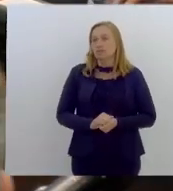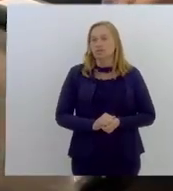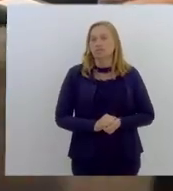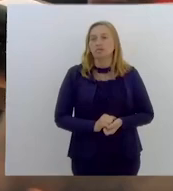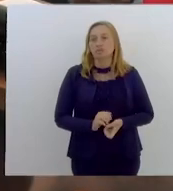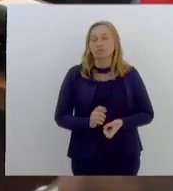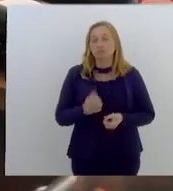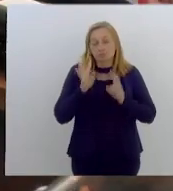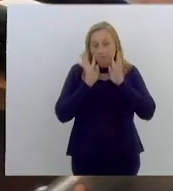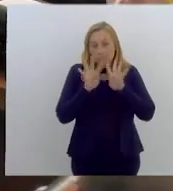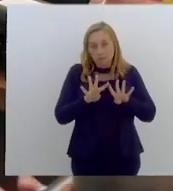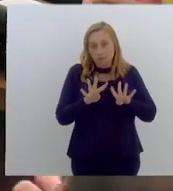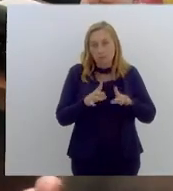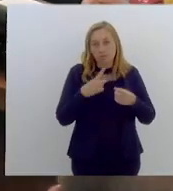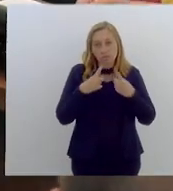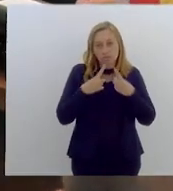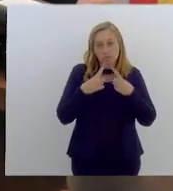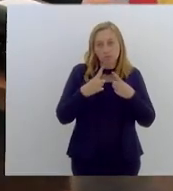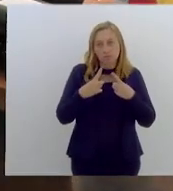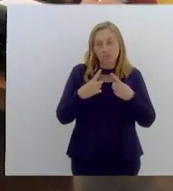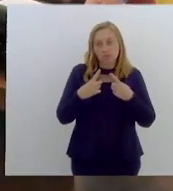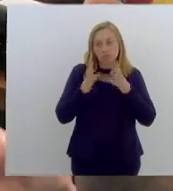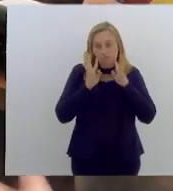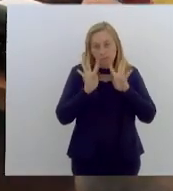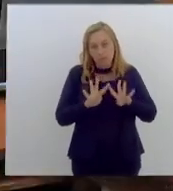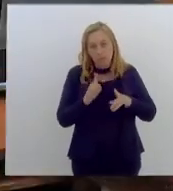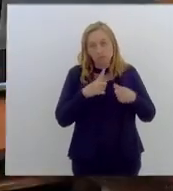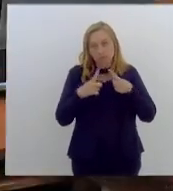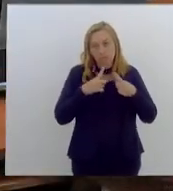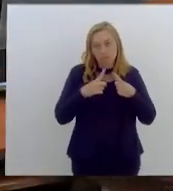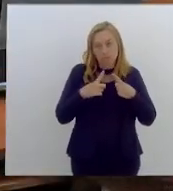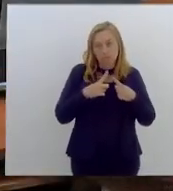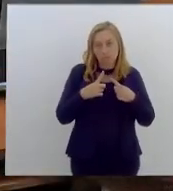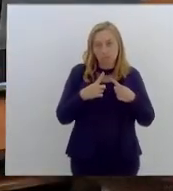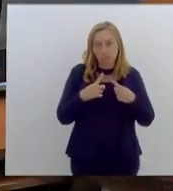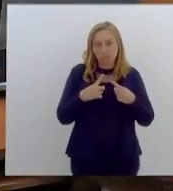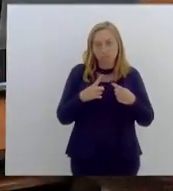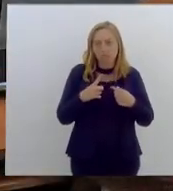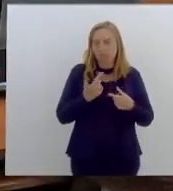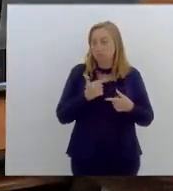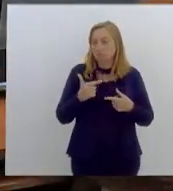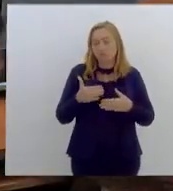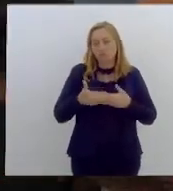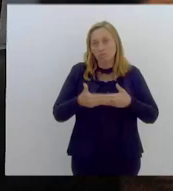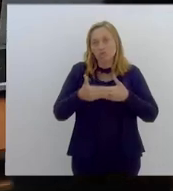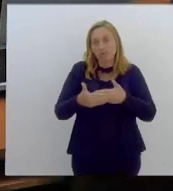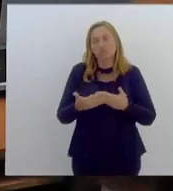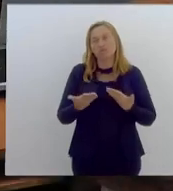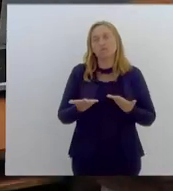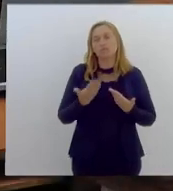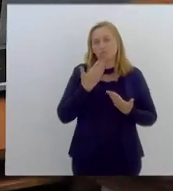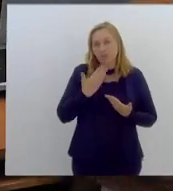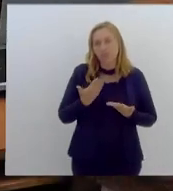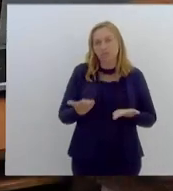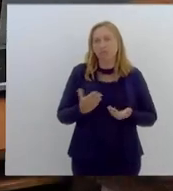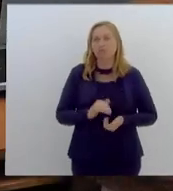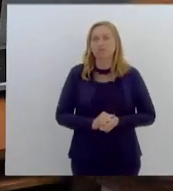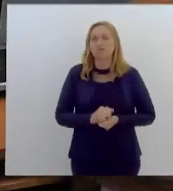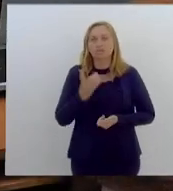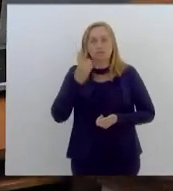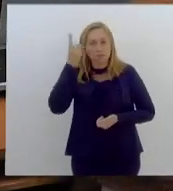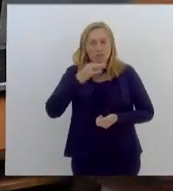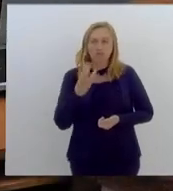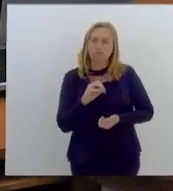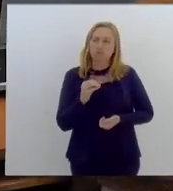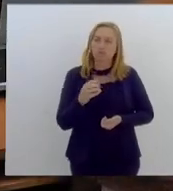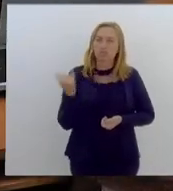mas presta atenção na discussão, deputado Chico Machado. Por favor. Não, mas é porque senão a gente não vai avançar, por favor. Deputado Chico Machado, acho que é importante,